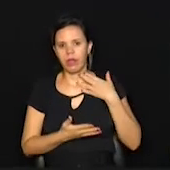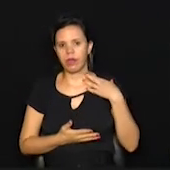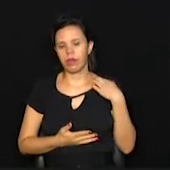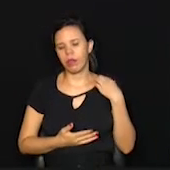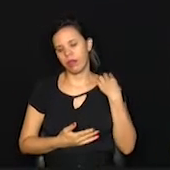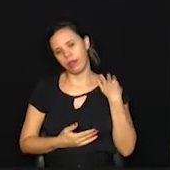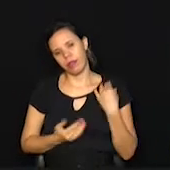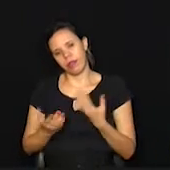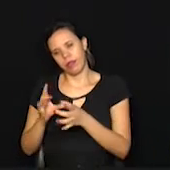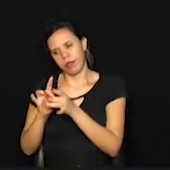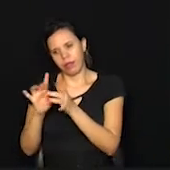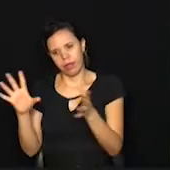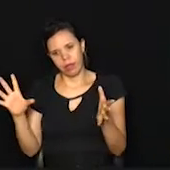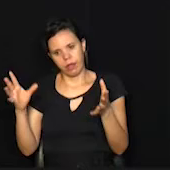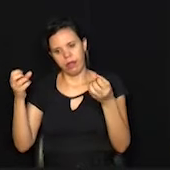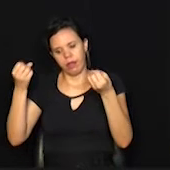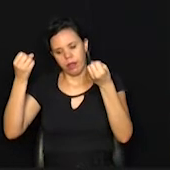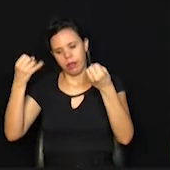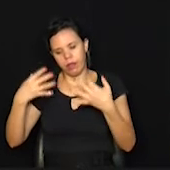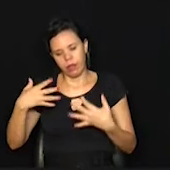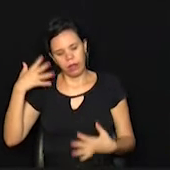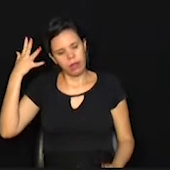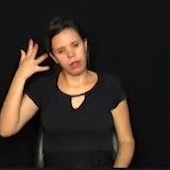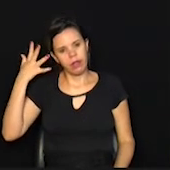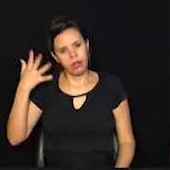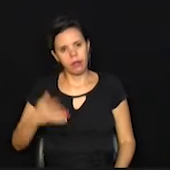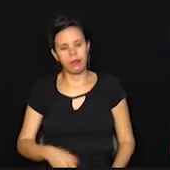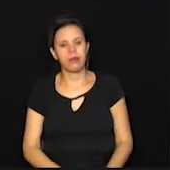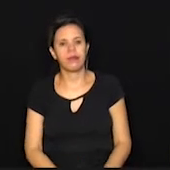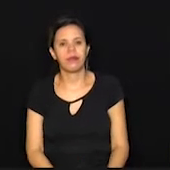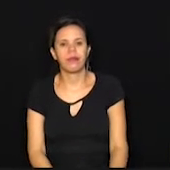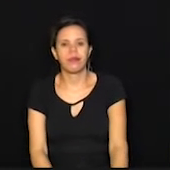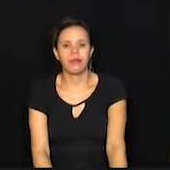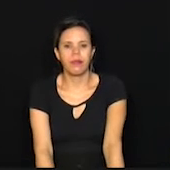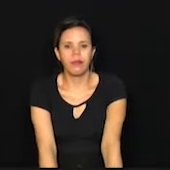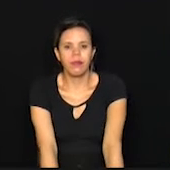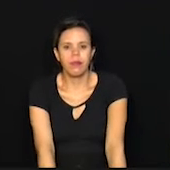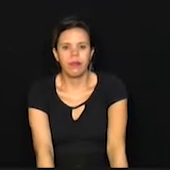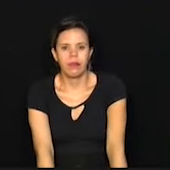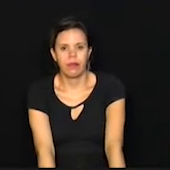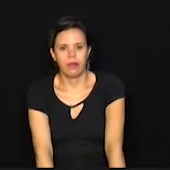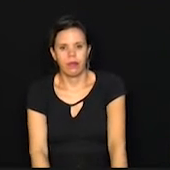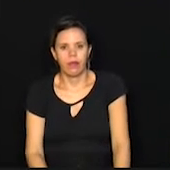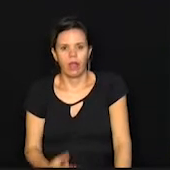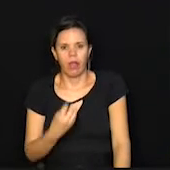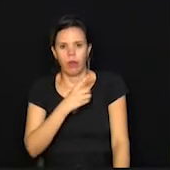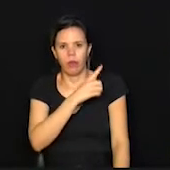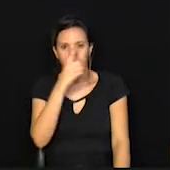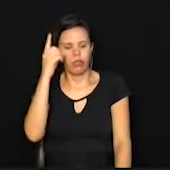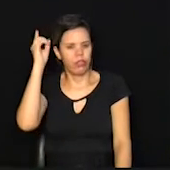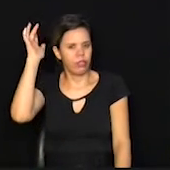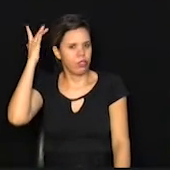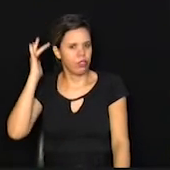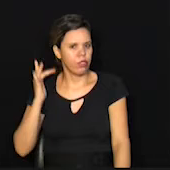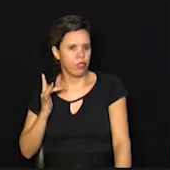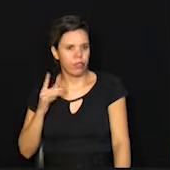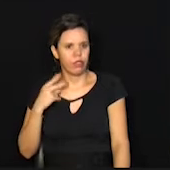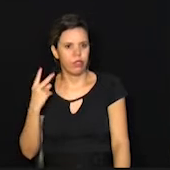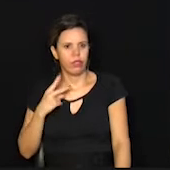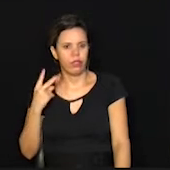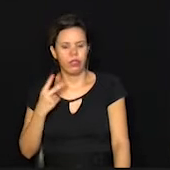e é com você aí a palavra Oi bom dia Guida Calisto